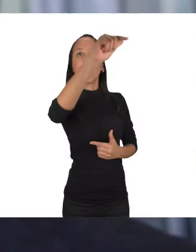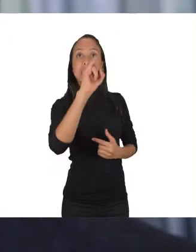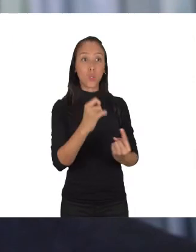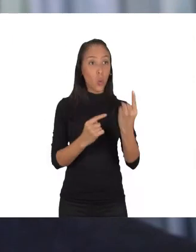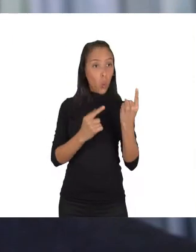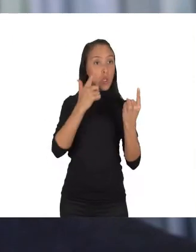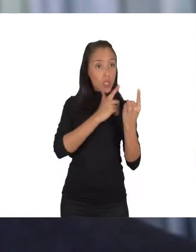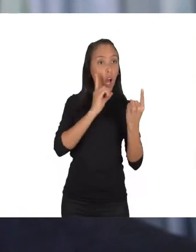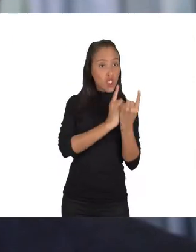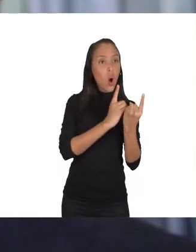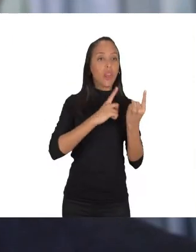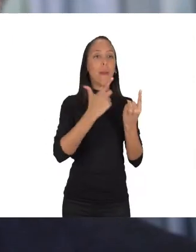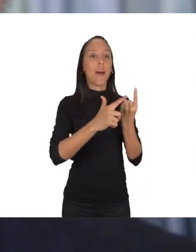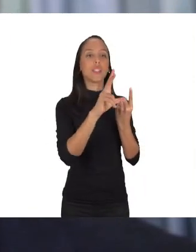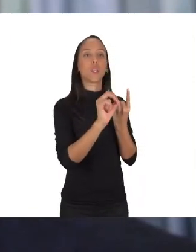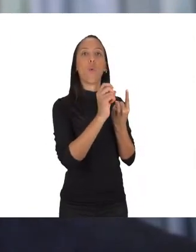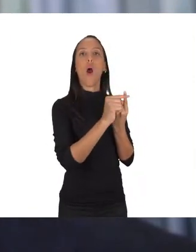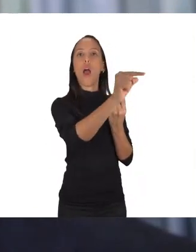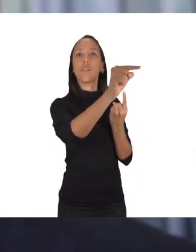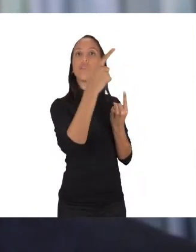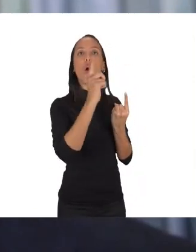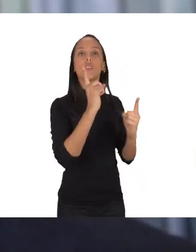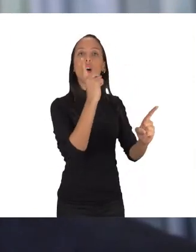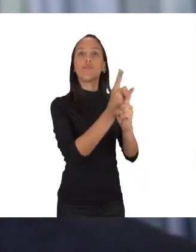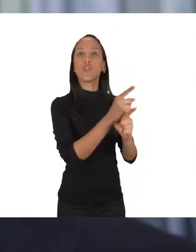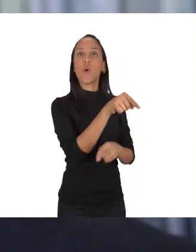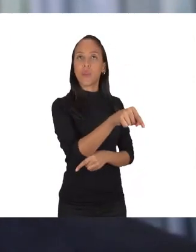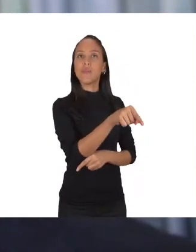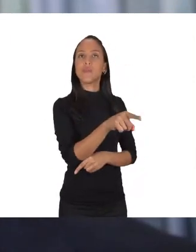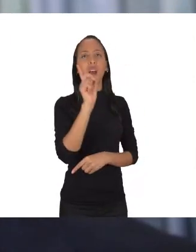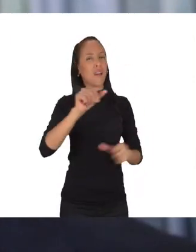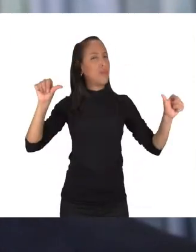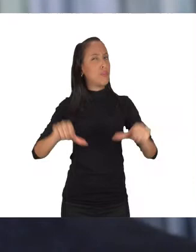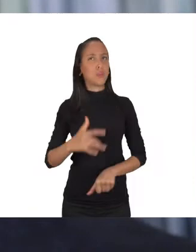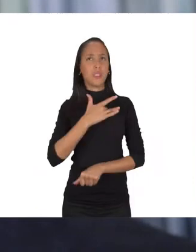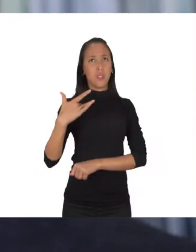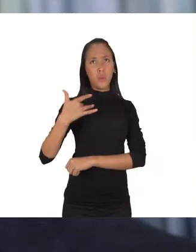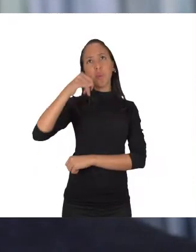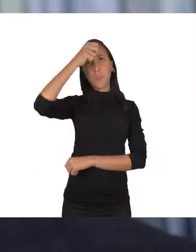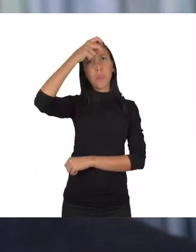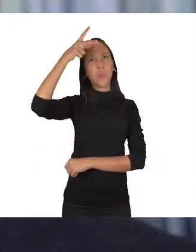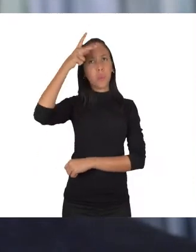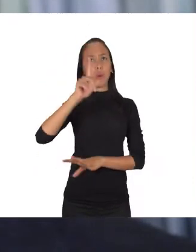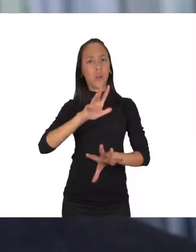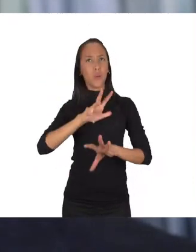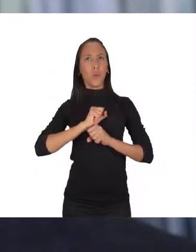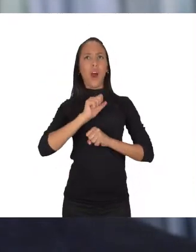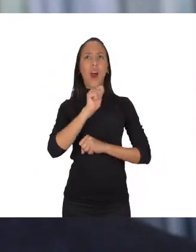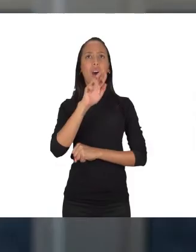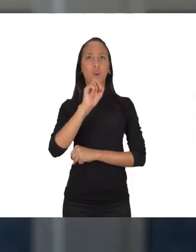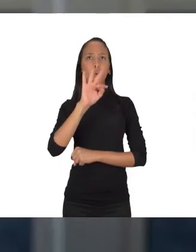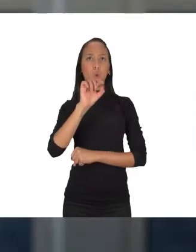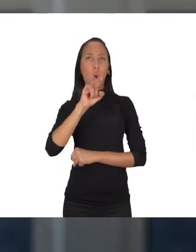diagnosticados. Então, é uma tragédia assim, de saúde pública, né, a questão da intoxicação por agrotóxicos.